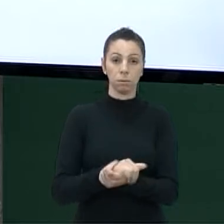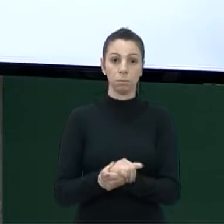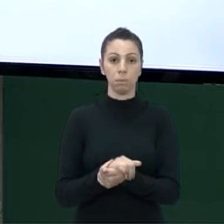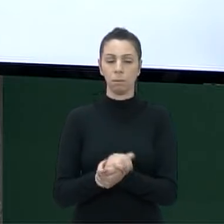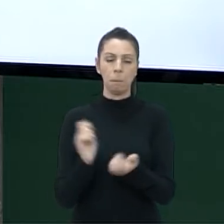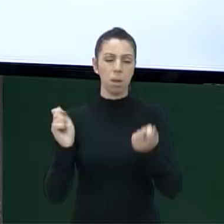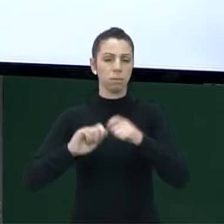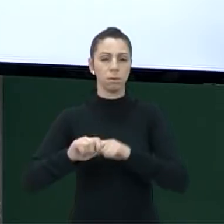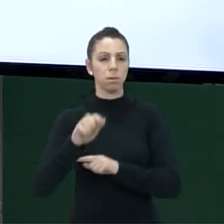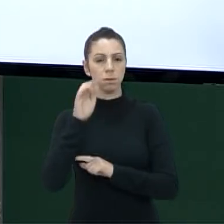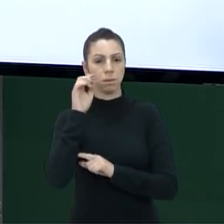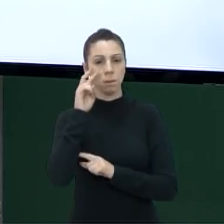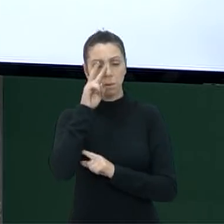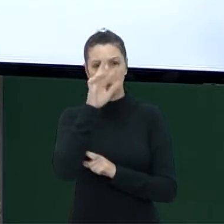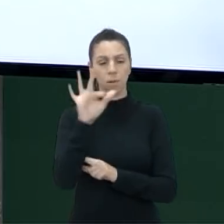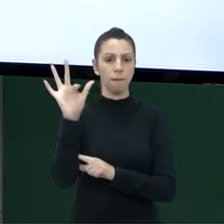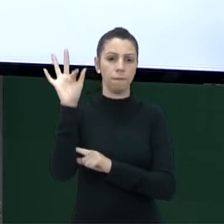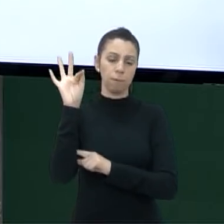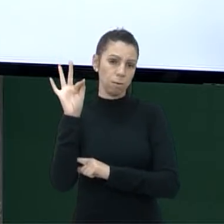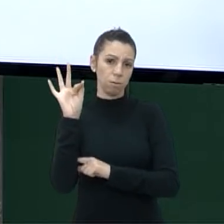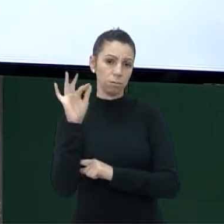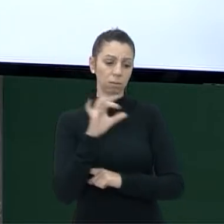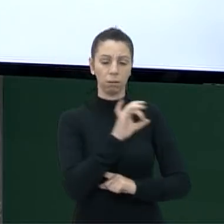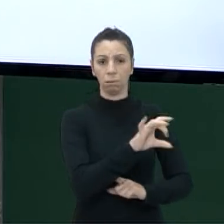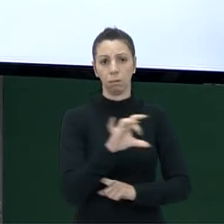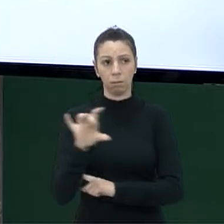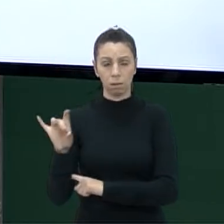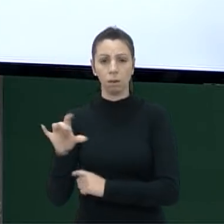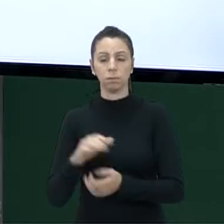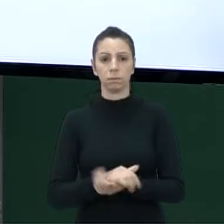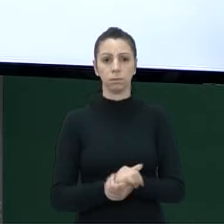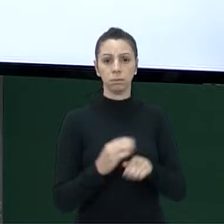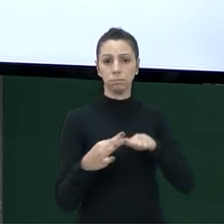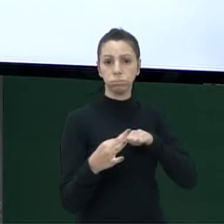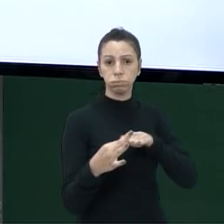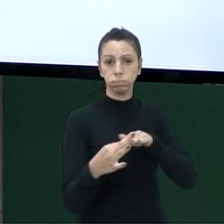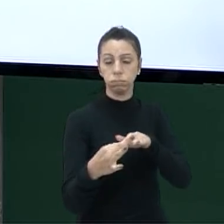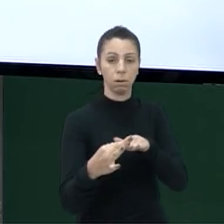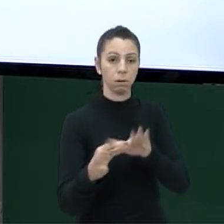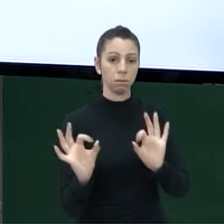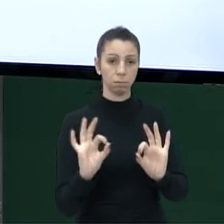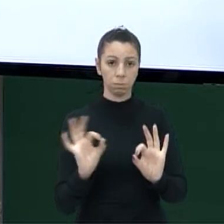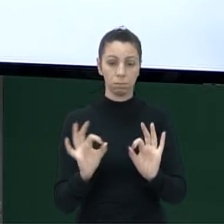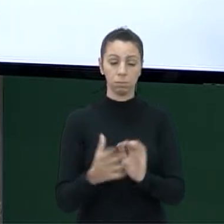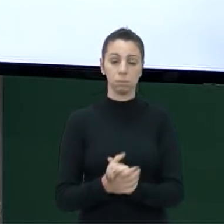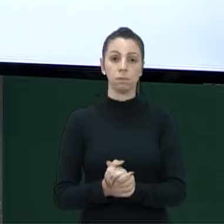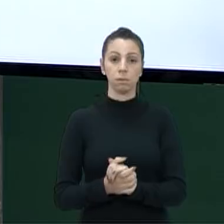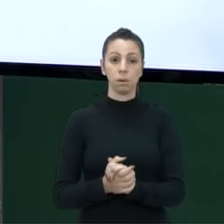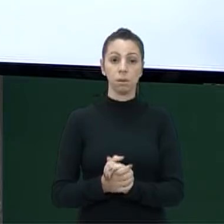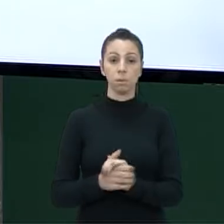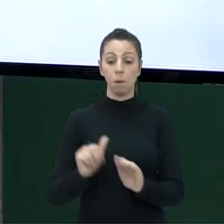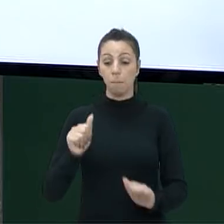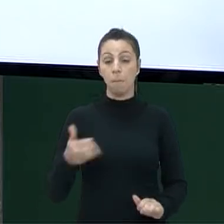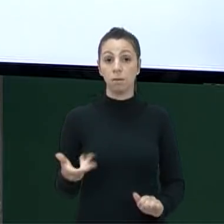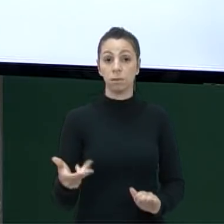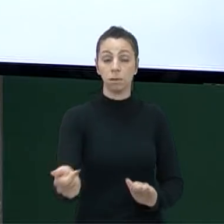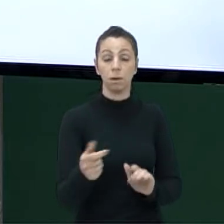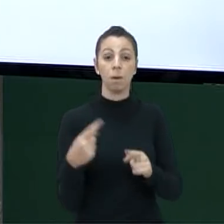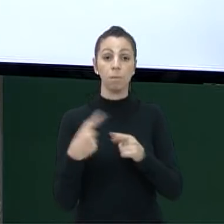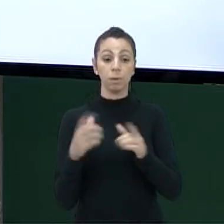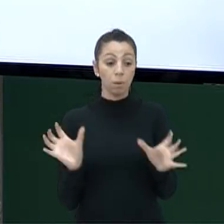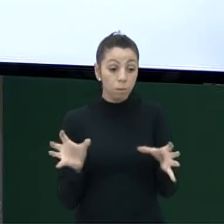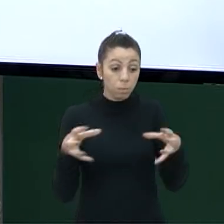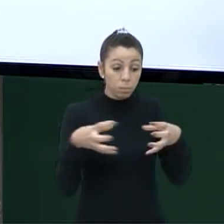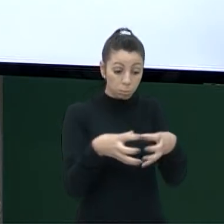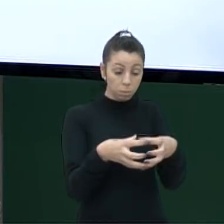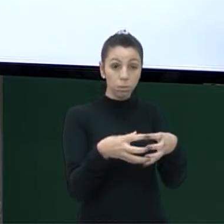fazendo, né? Calcular a força para cada... a força com cada massa, nada disso. É uma única aceleração, porque isso aqui é um conjunto, certo?